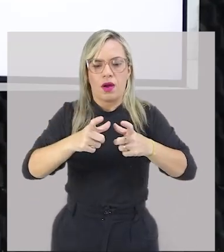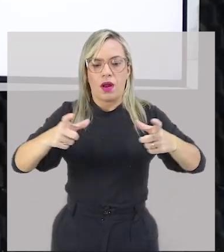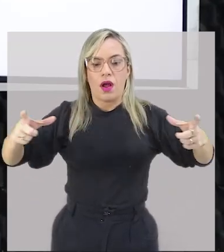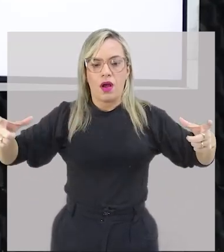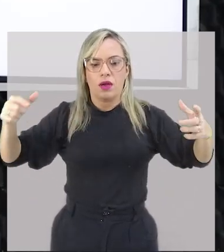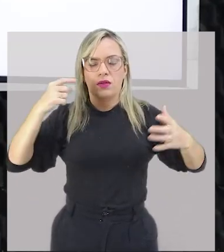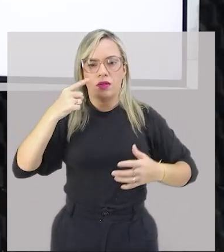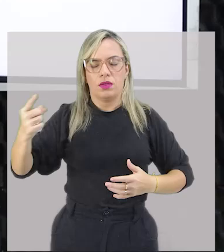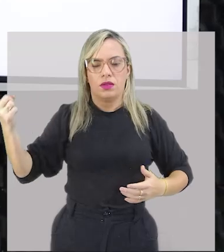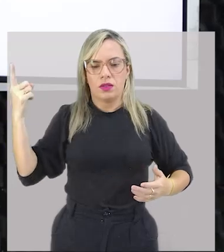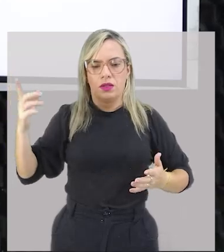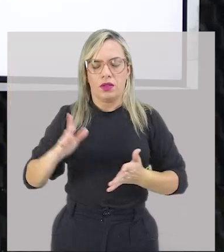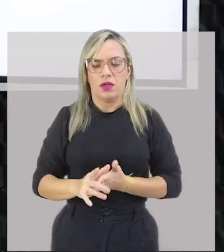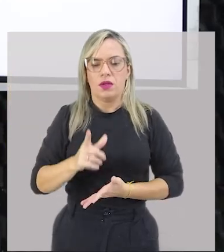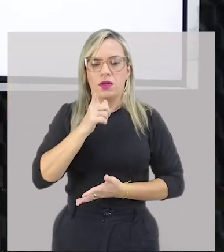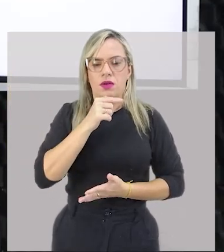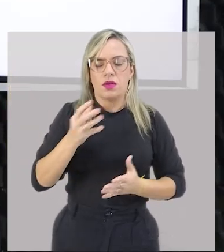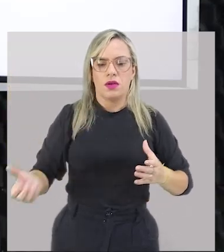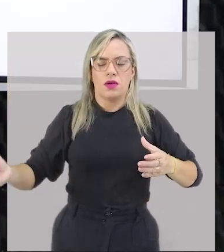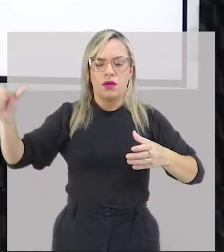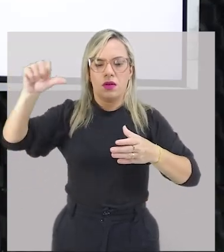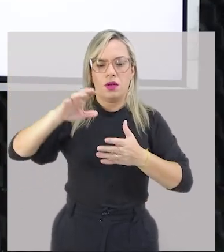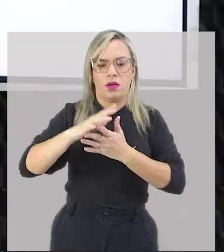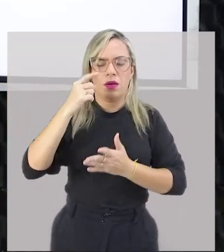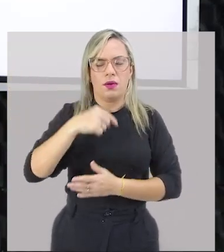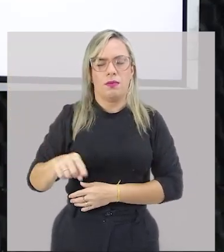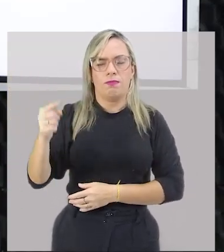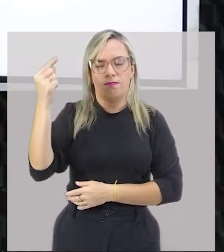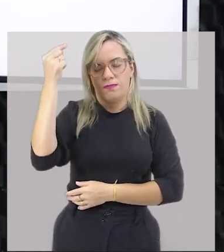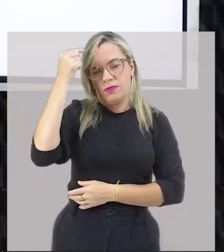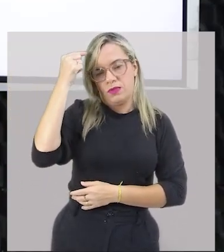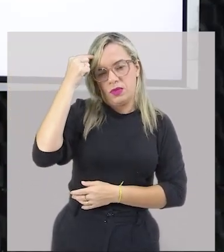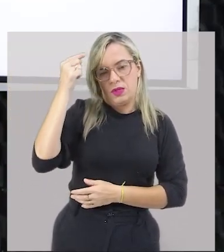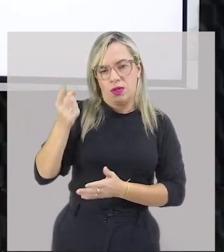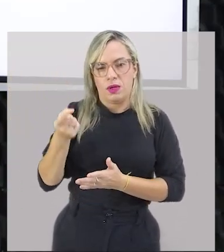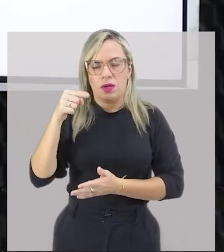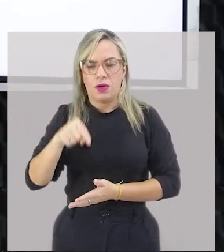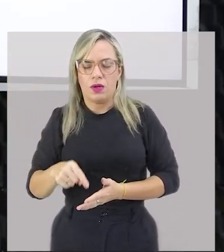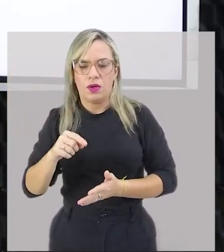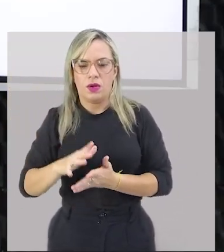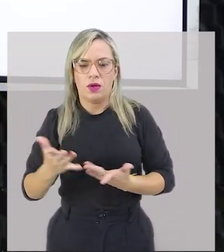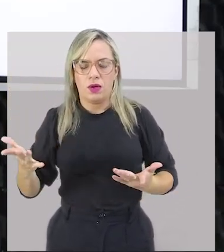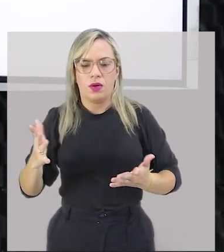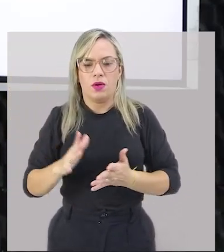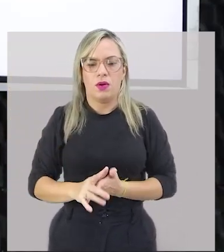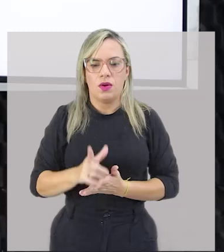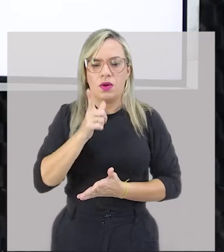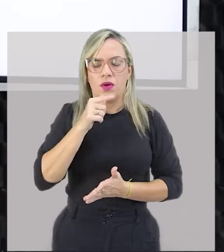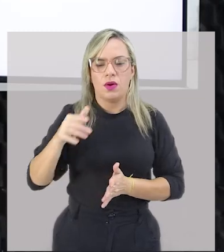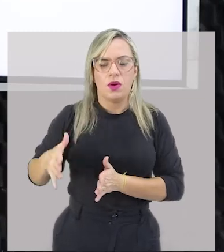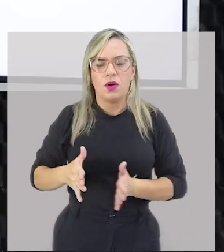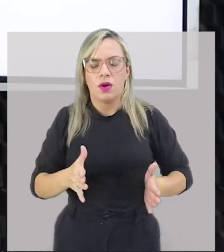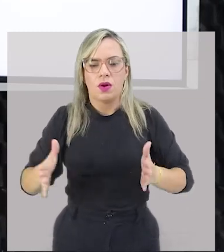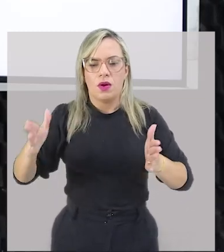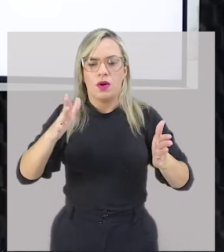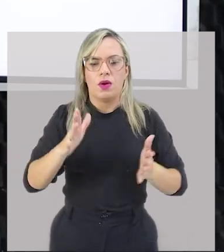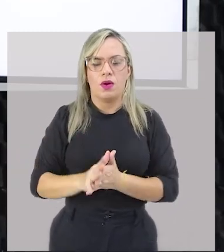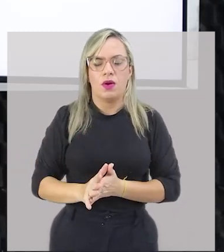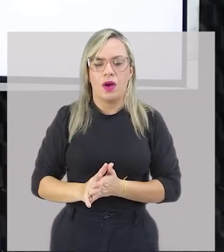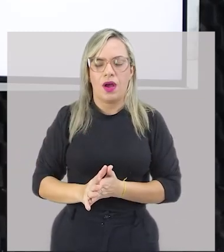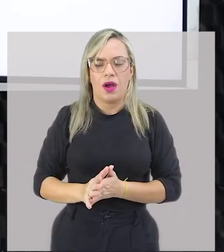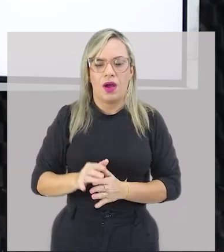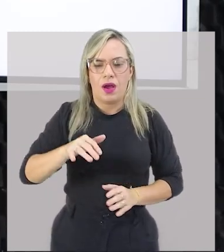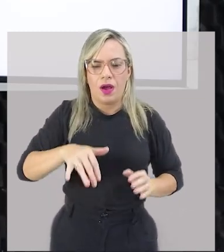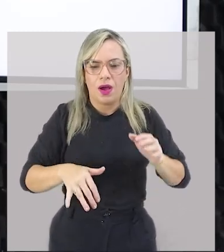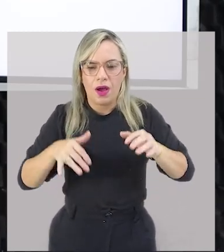Quando vocês, se vocês pensarem bem, ó, quando vocês vão tomar um banho no rio, ou tomar um banho numa